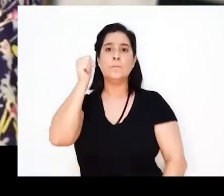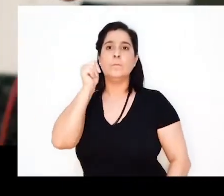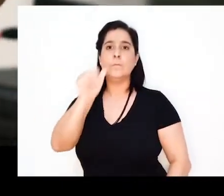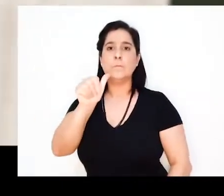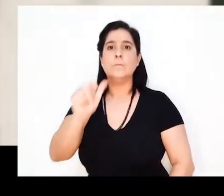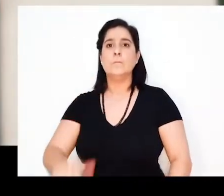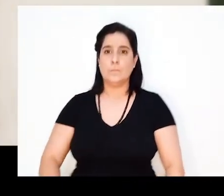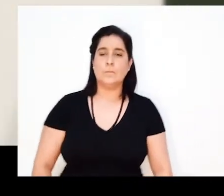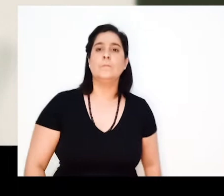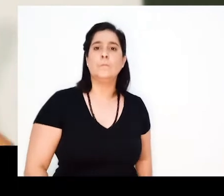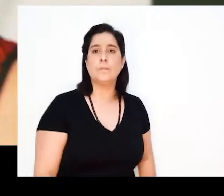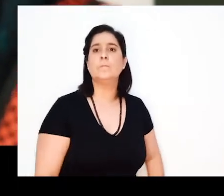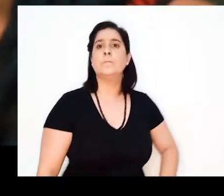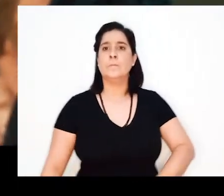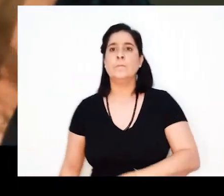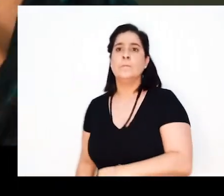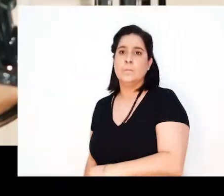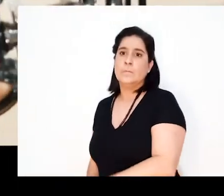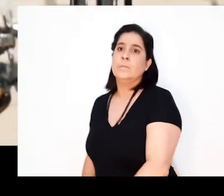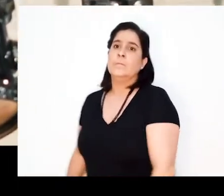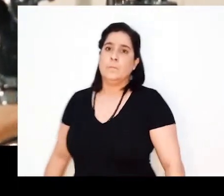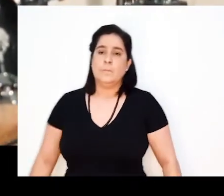Ela é mulher.